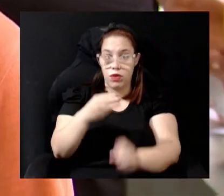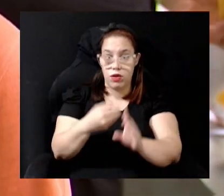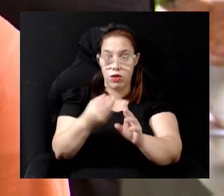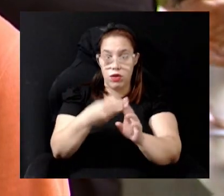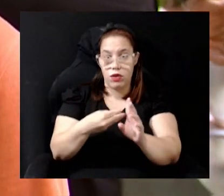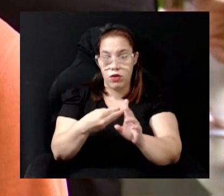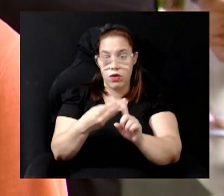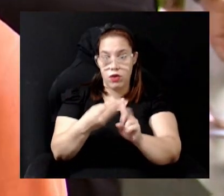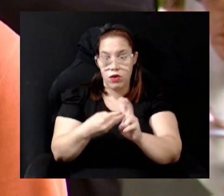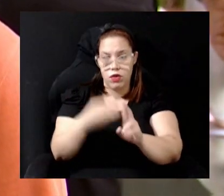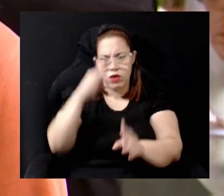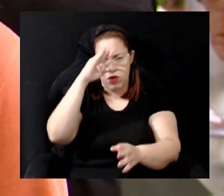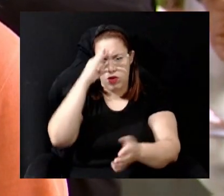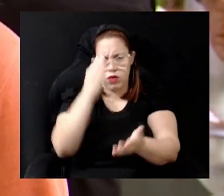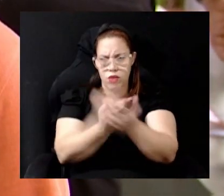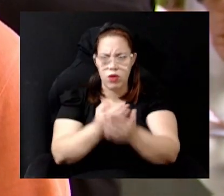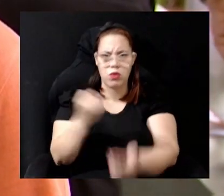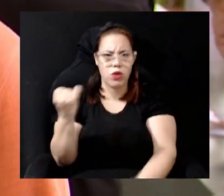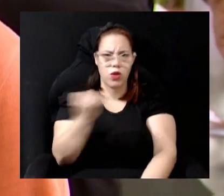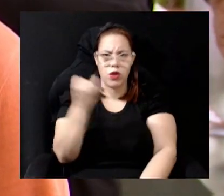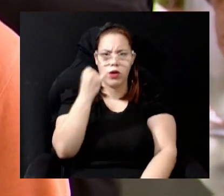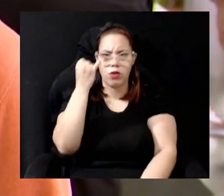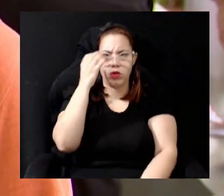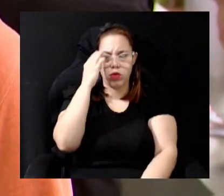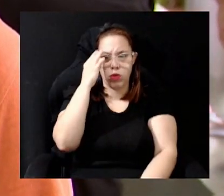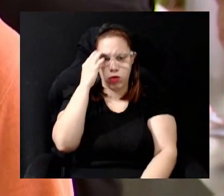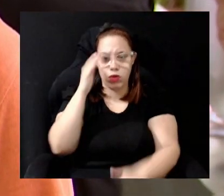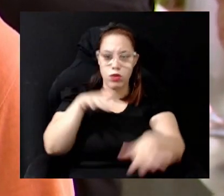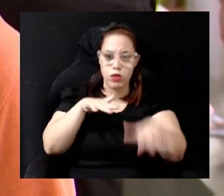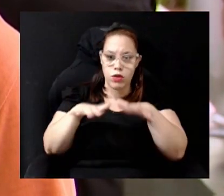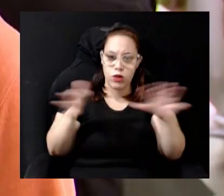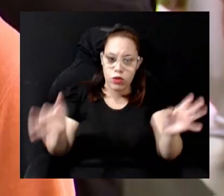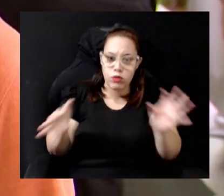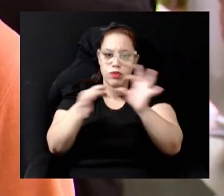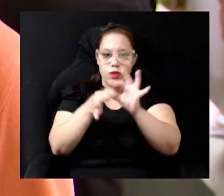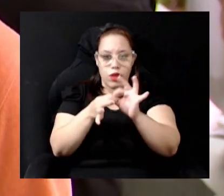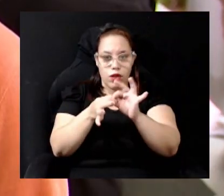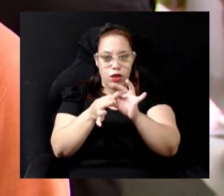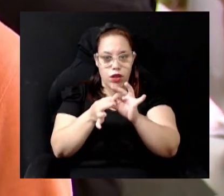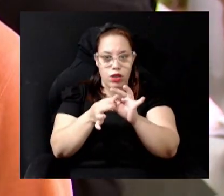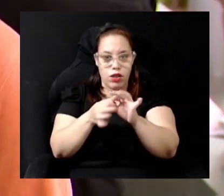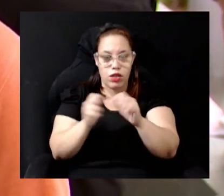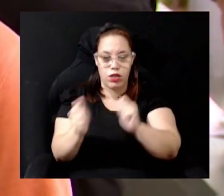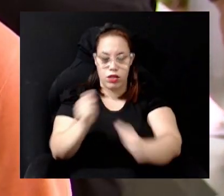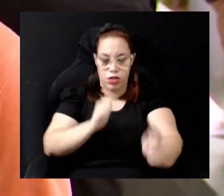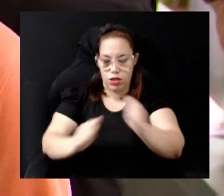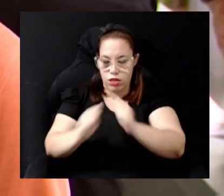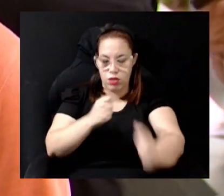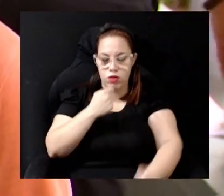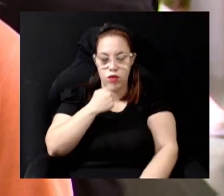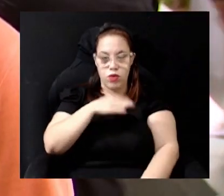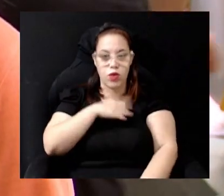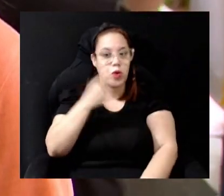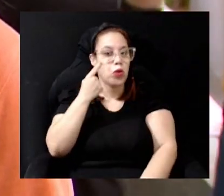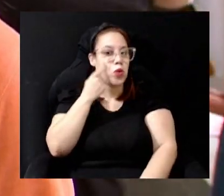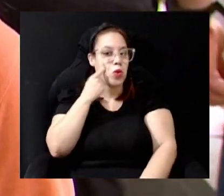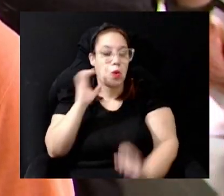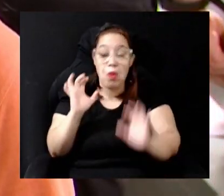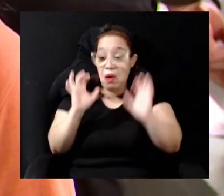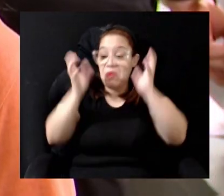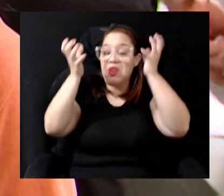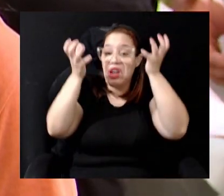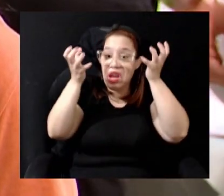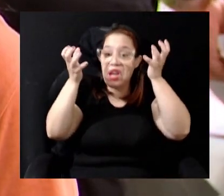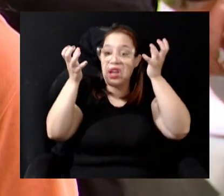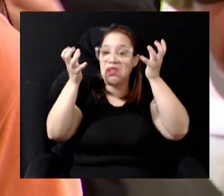muito importante. É um momento da gente aproximar os servidores da alta administração da casa. Você vê, hoje é uma festa, né?